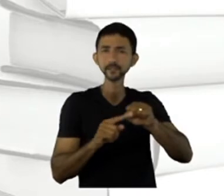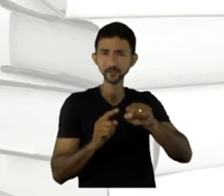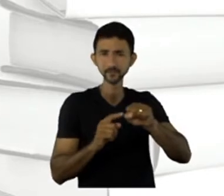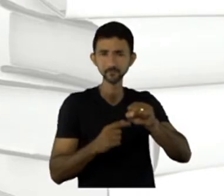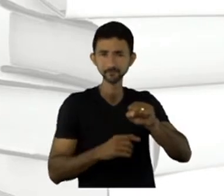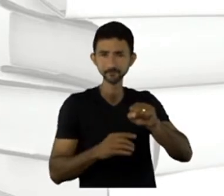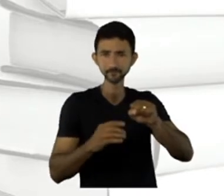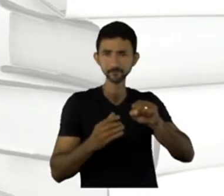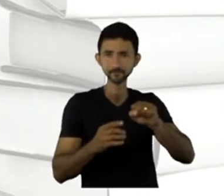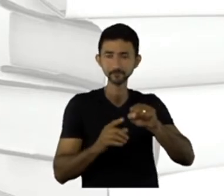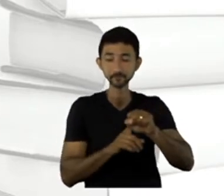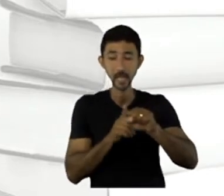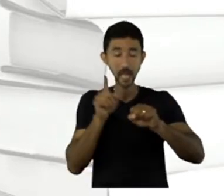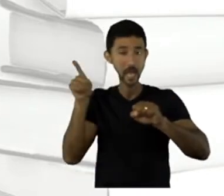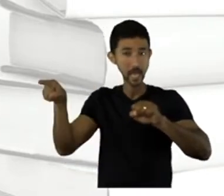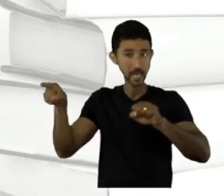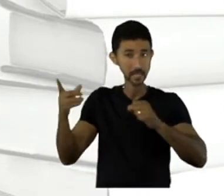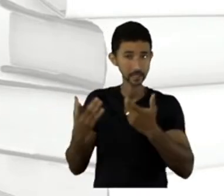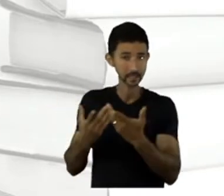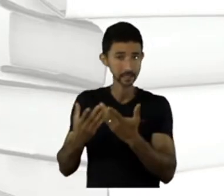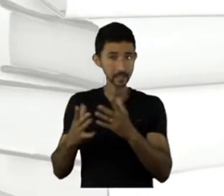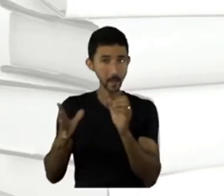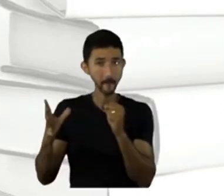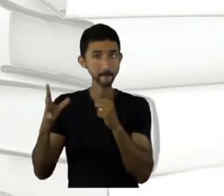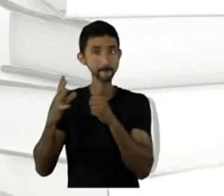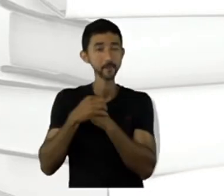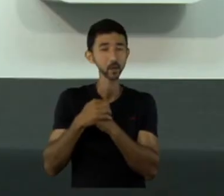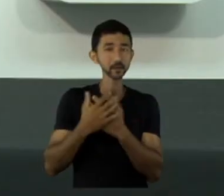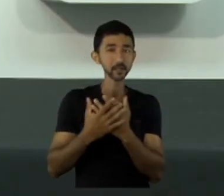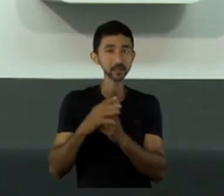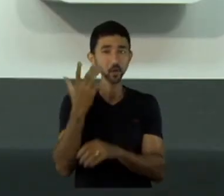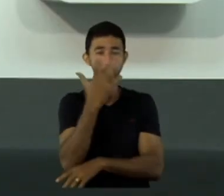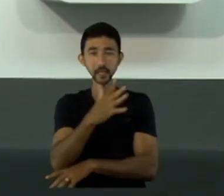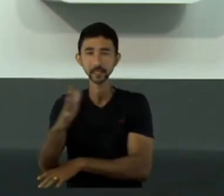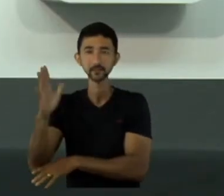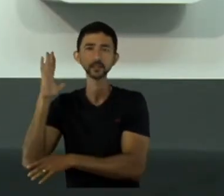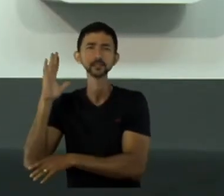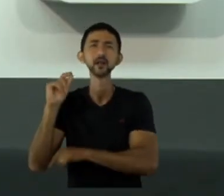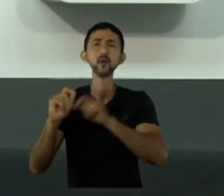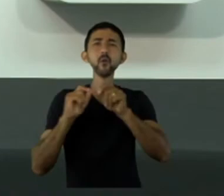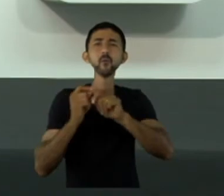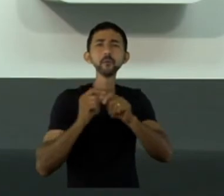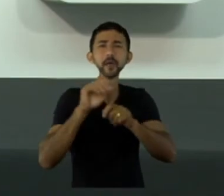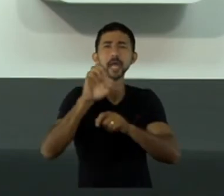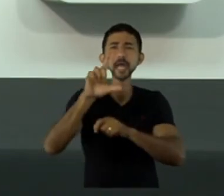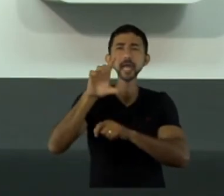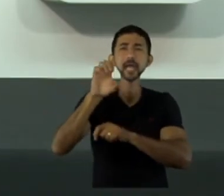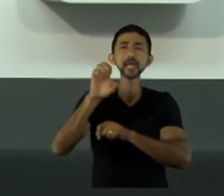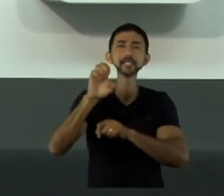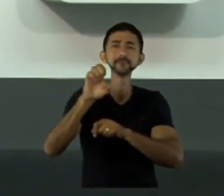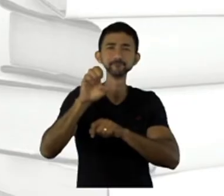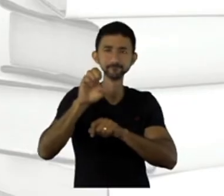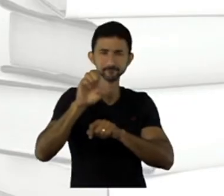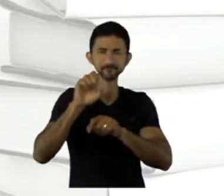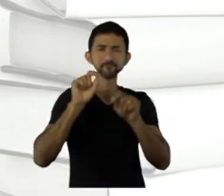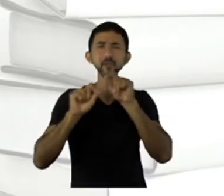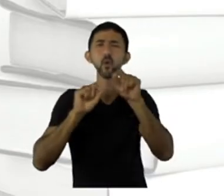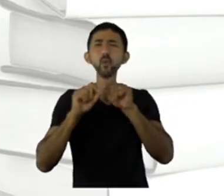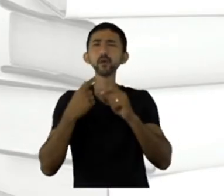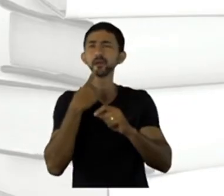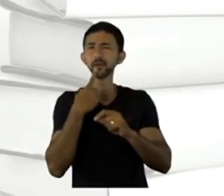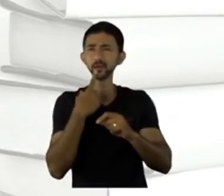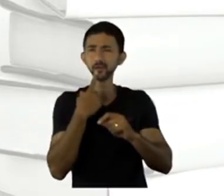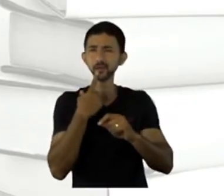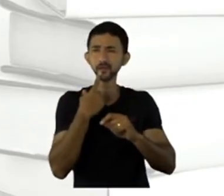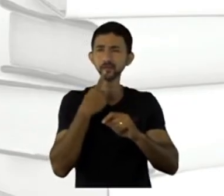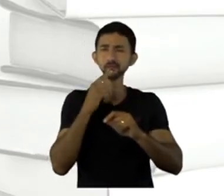eu falo, ele é o protetor da floresta, da natureza. Esta palavrinha, esse ele aí, ele está se referindo a